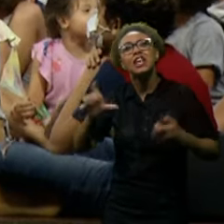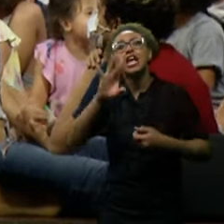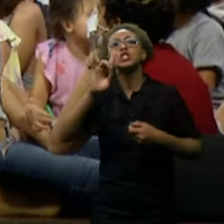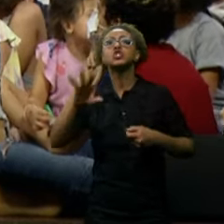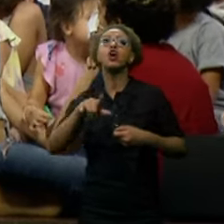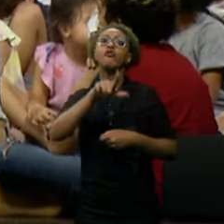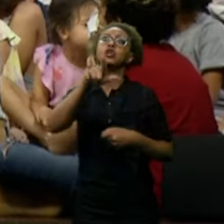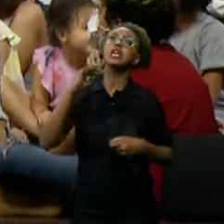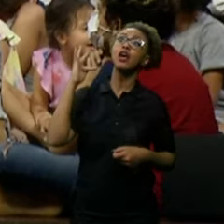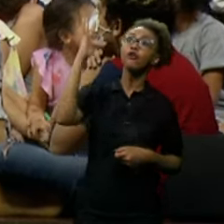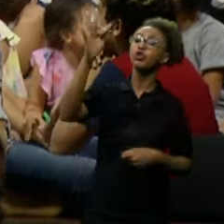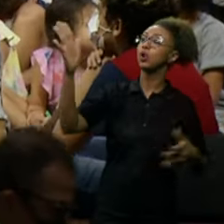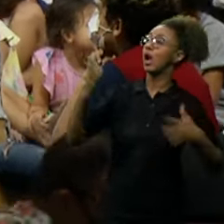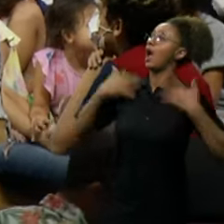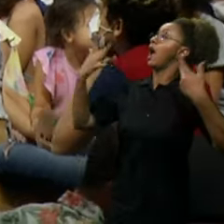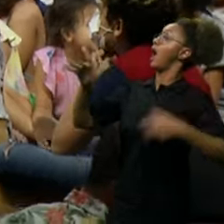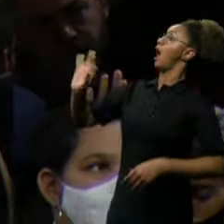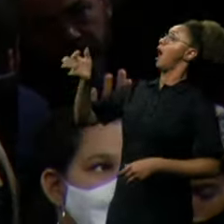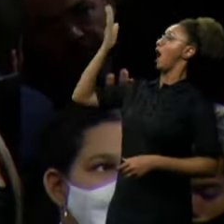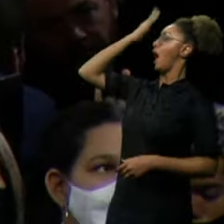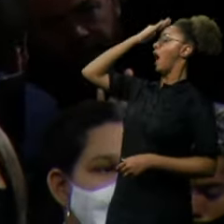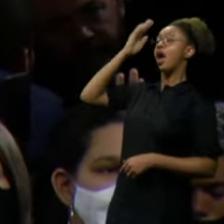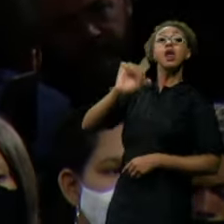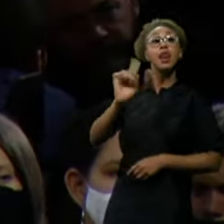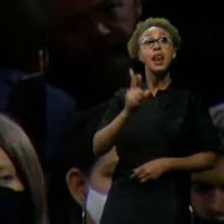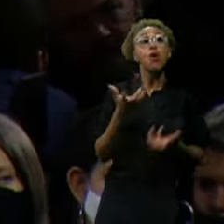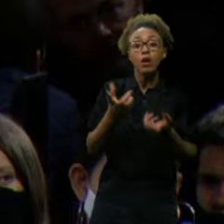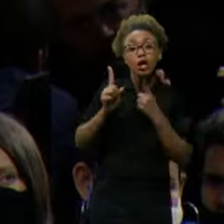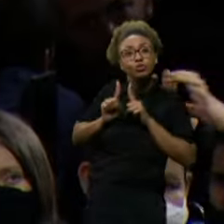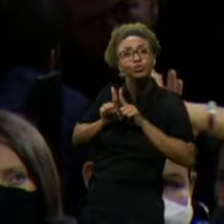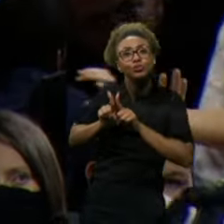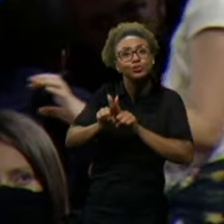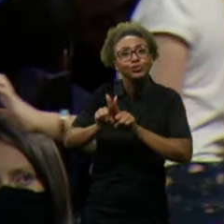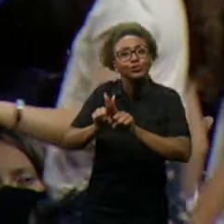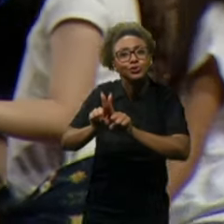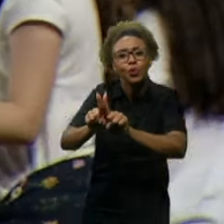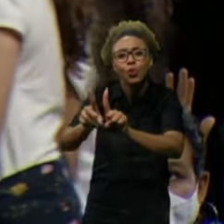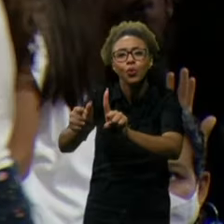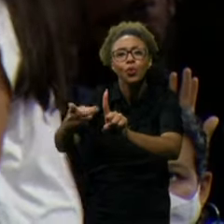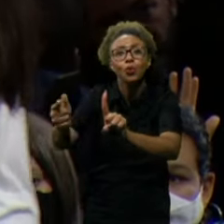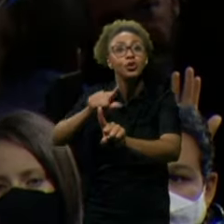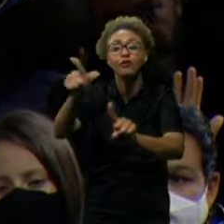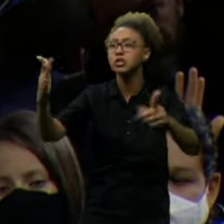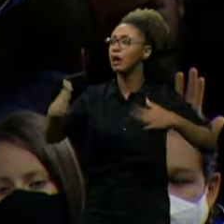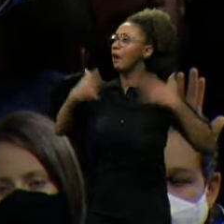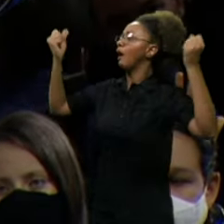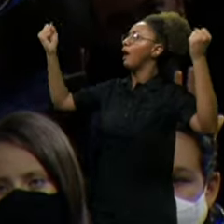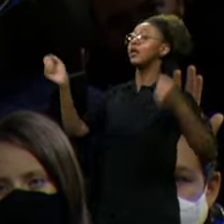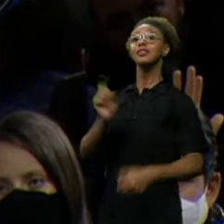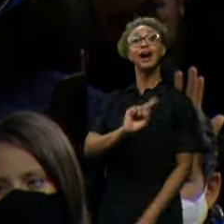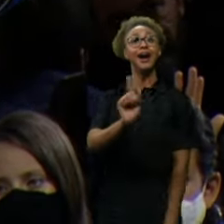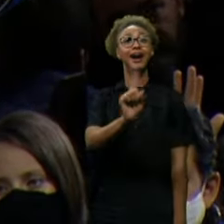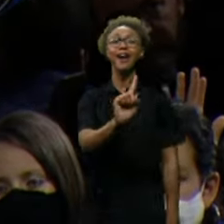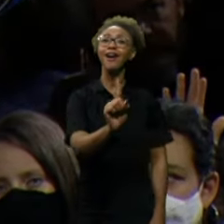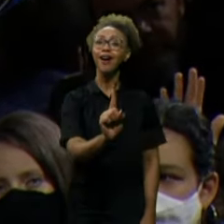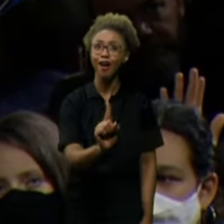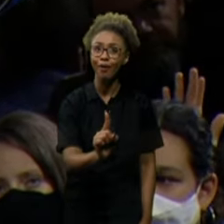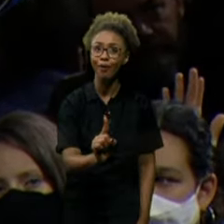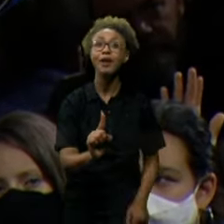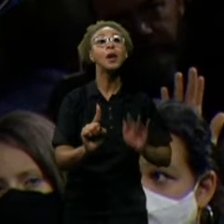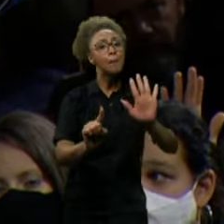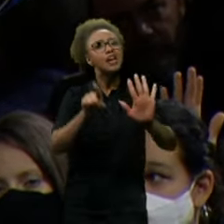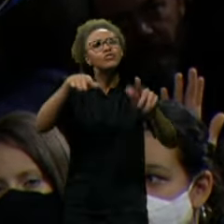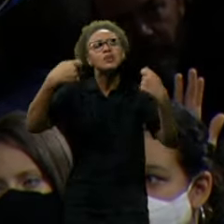que surpreender no fio ele quer fazer contigo uma caminhada de forma que você não seja pegado pego de surpresa